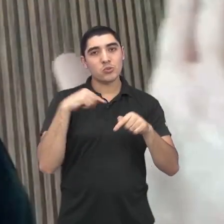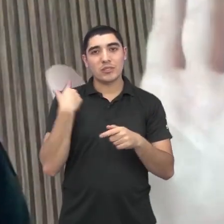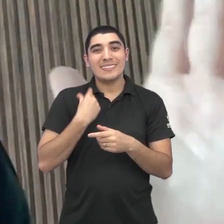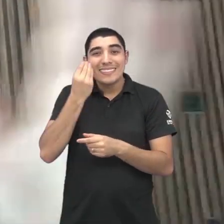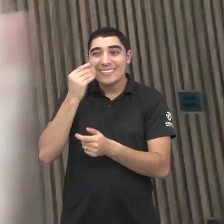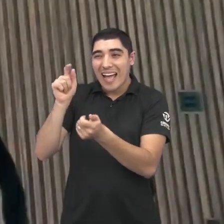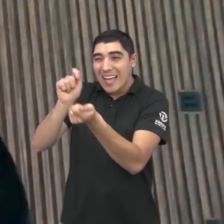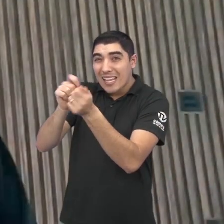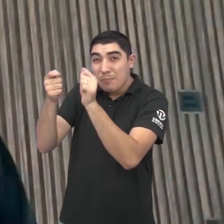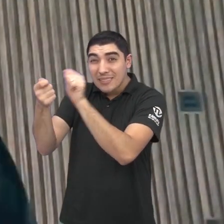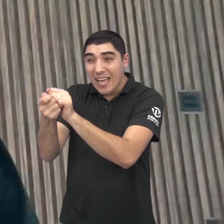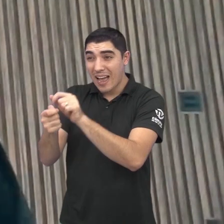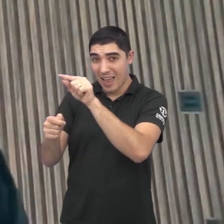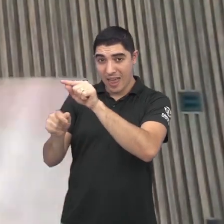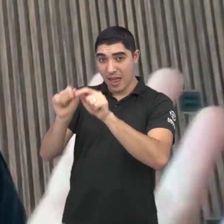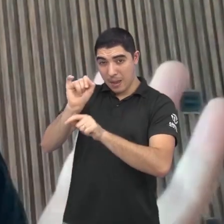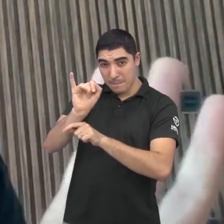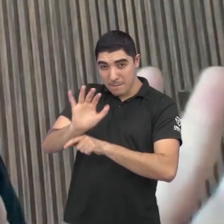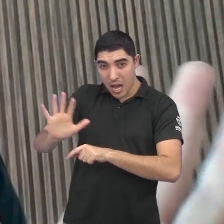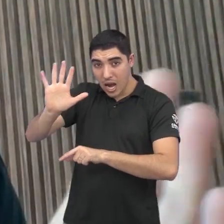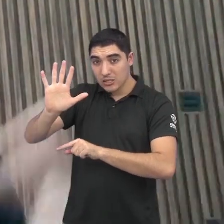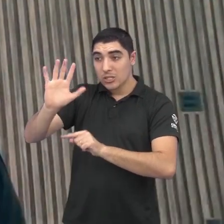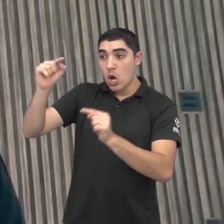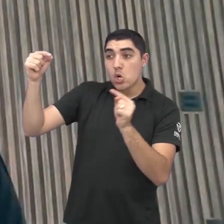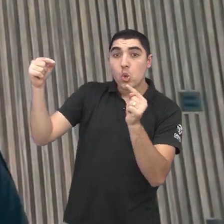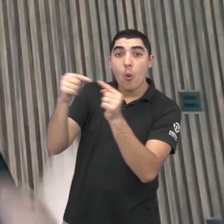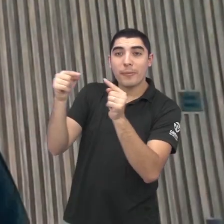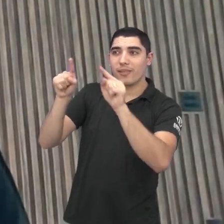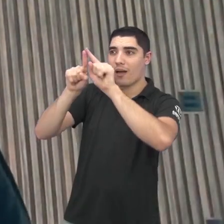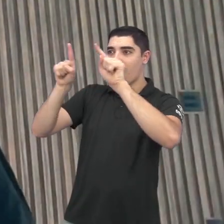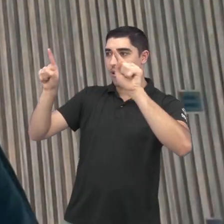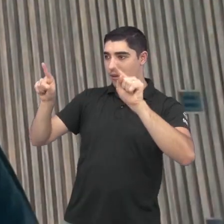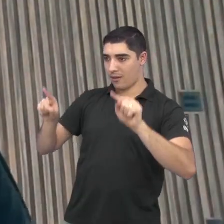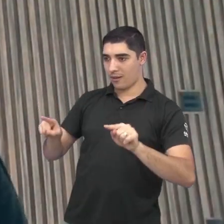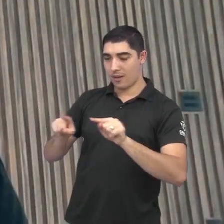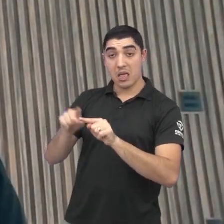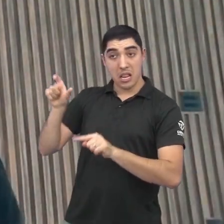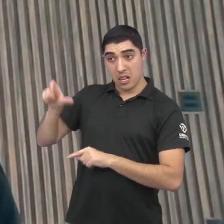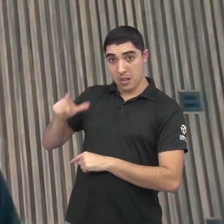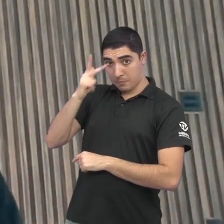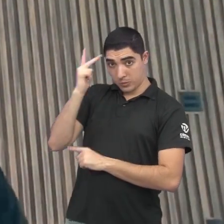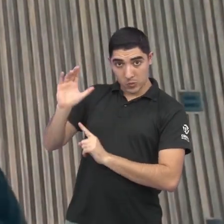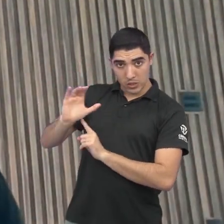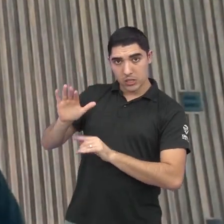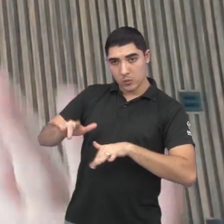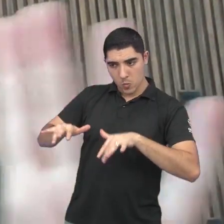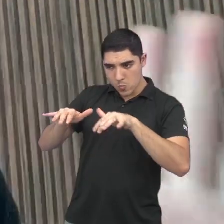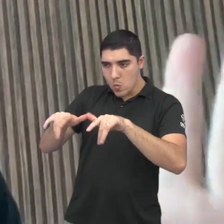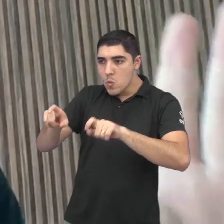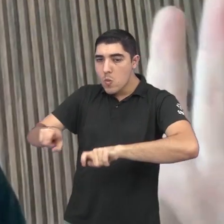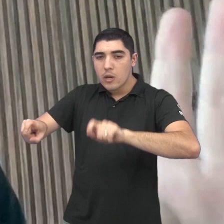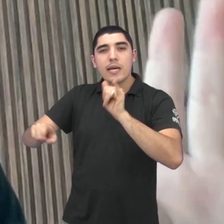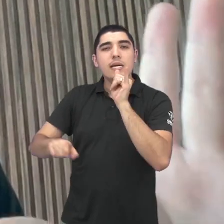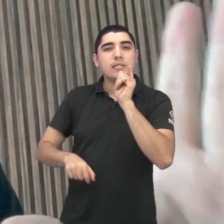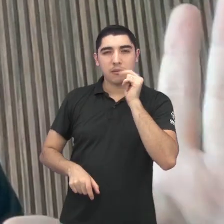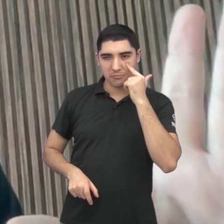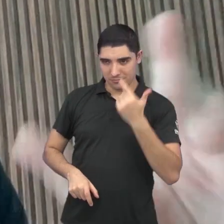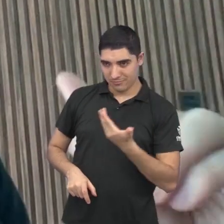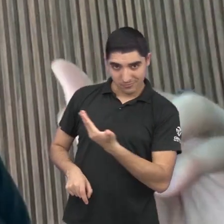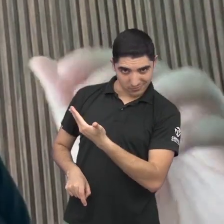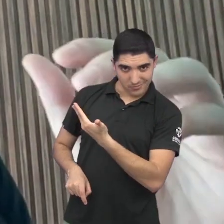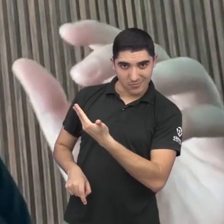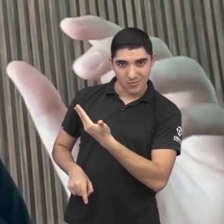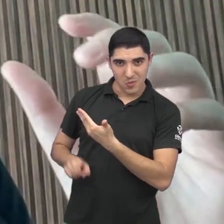se adaptar ao tamanho da tela do usuário. Então, por exemplo, esse mesmo site que a gente está mostrando a